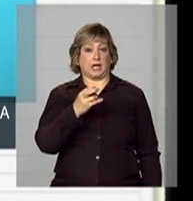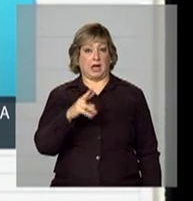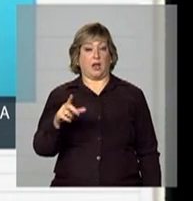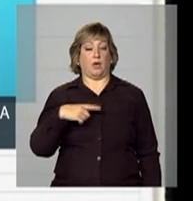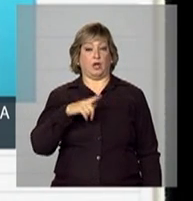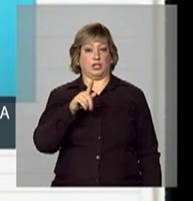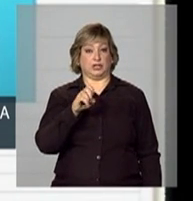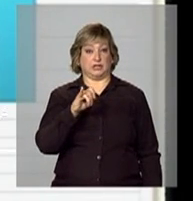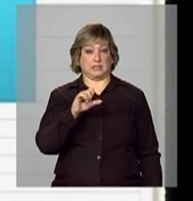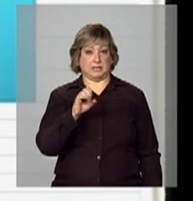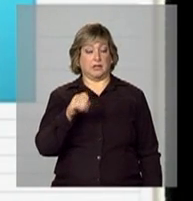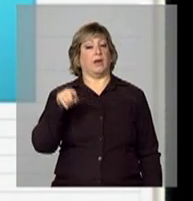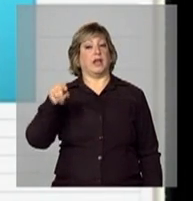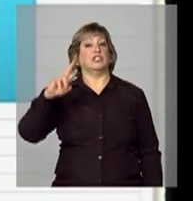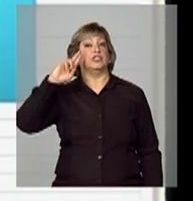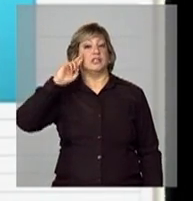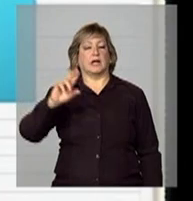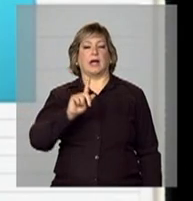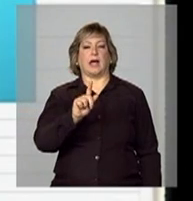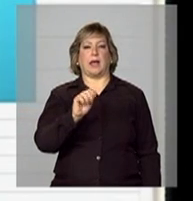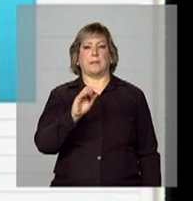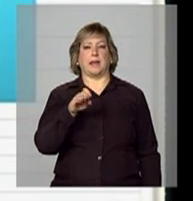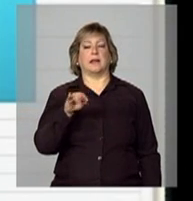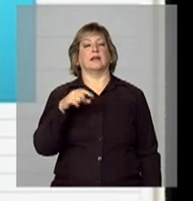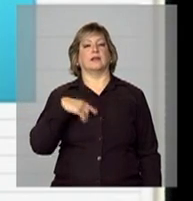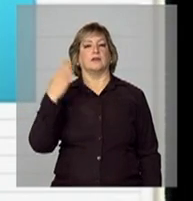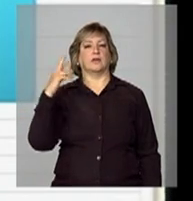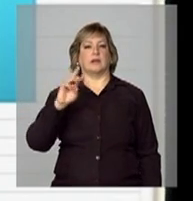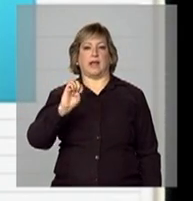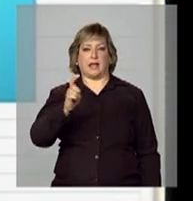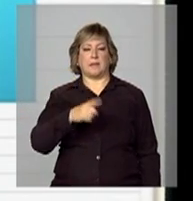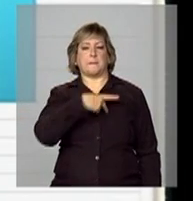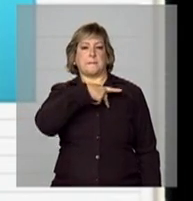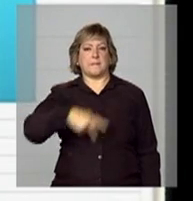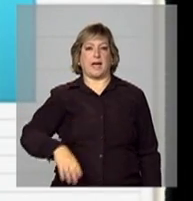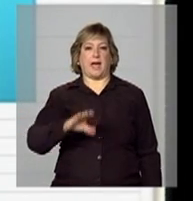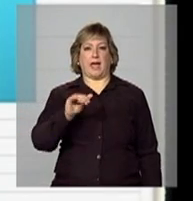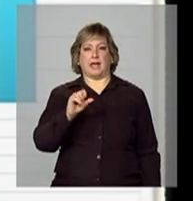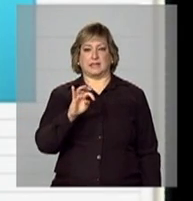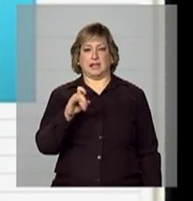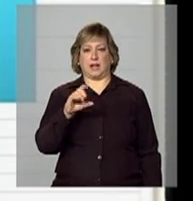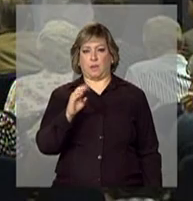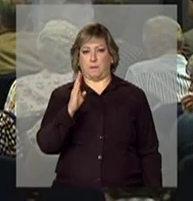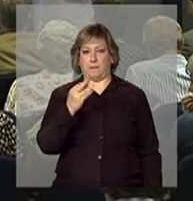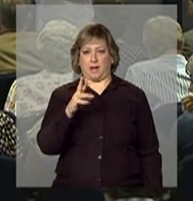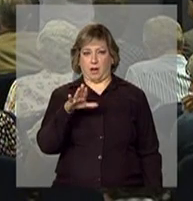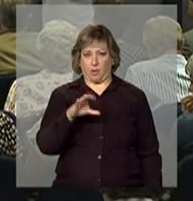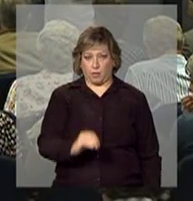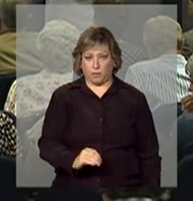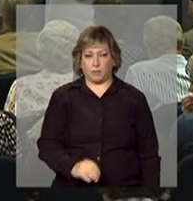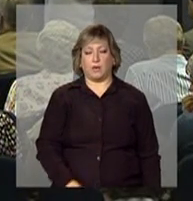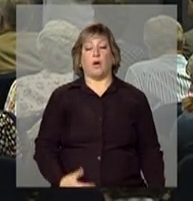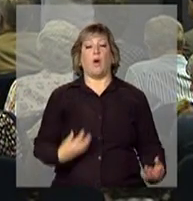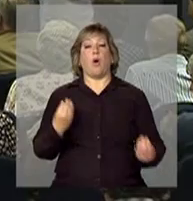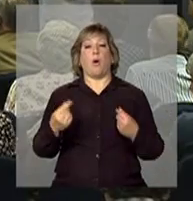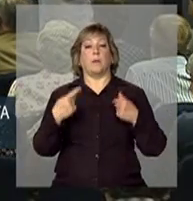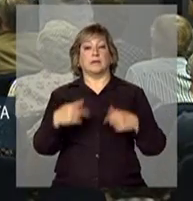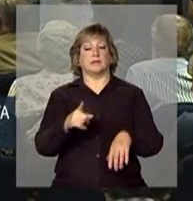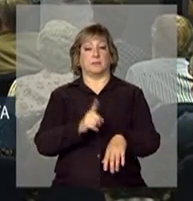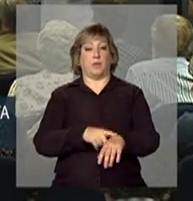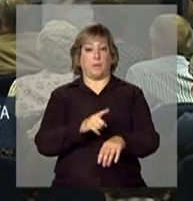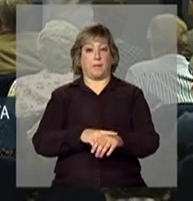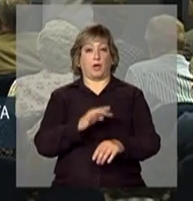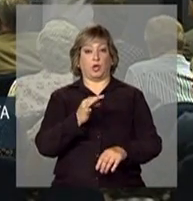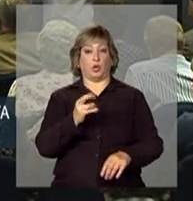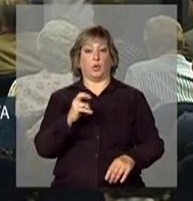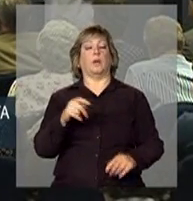de gabinete do então presidente Castelo Branco. Como, nesse momento, a tortura ainda podia ser denunciada